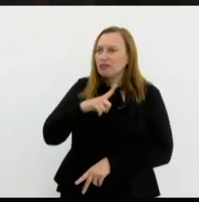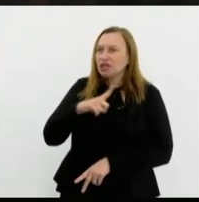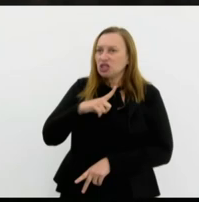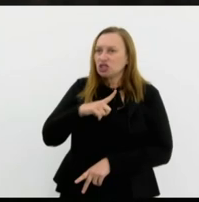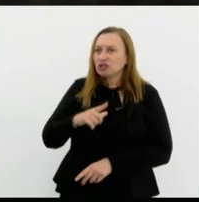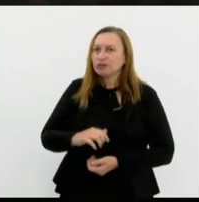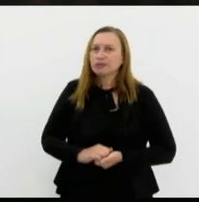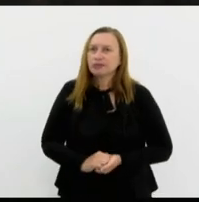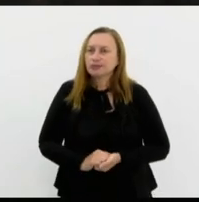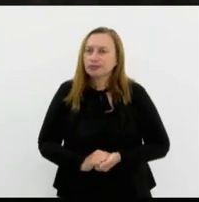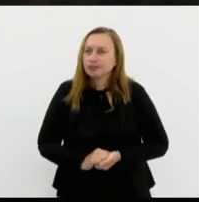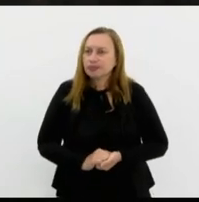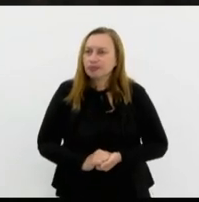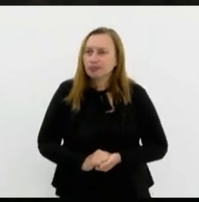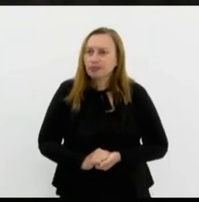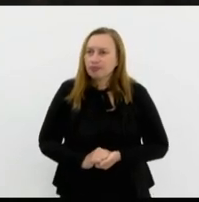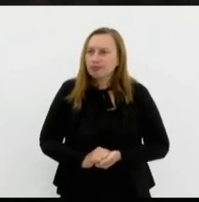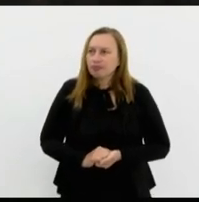eu